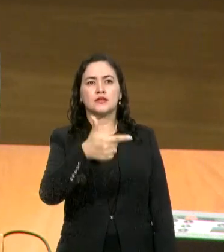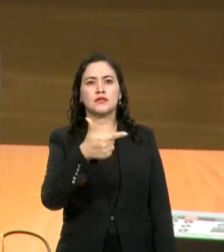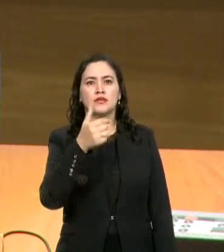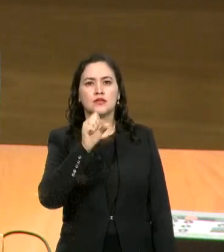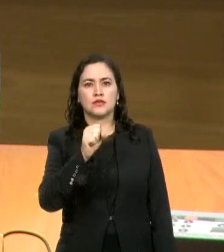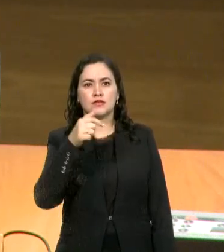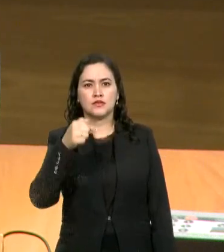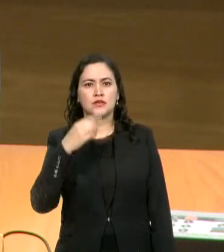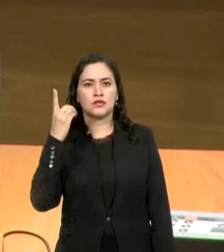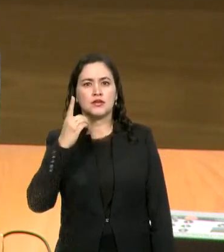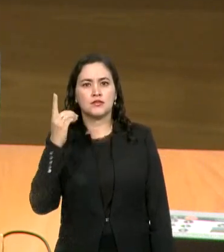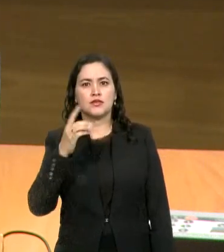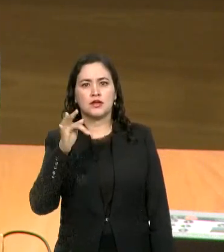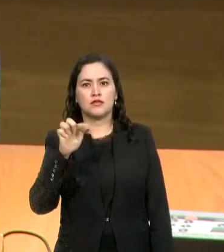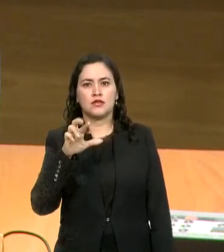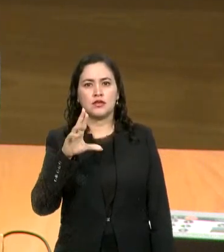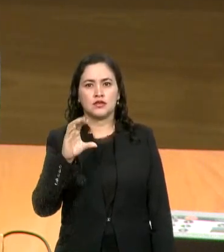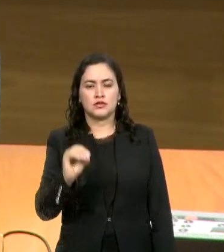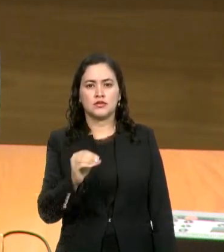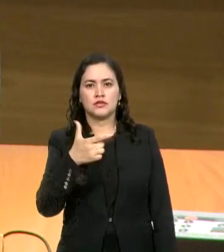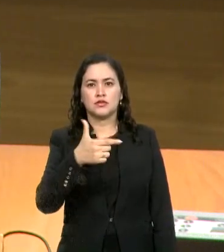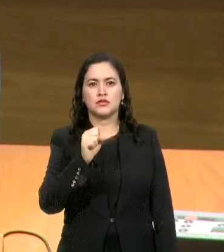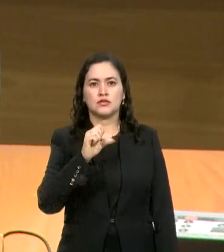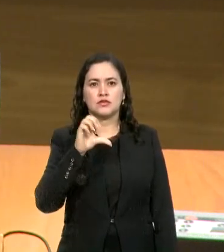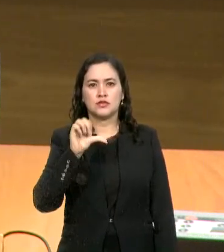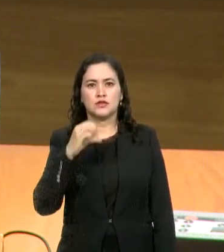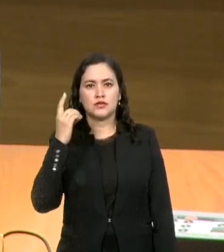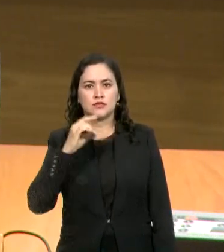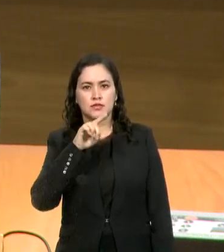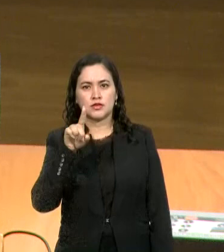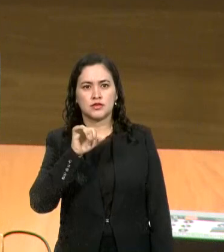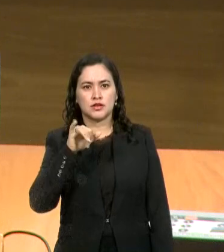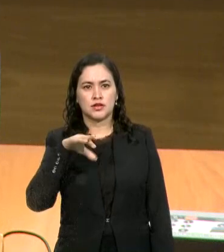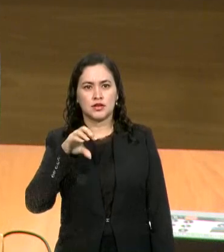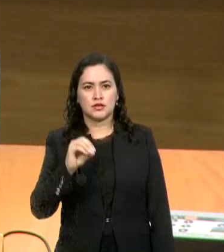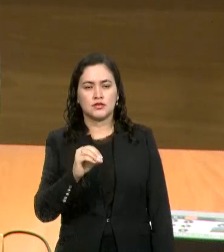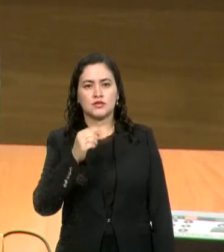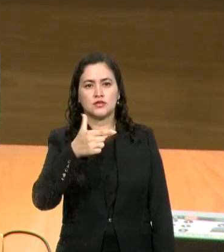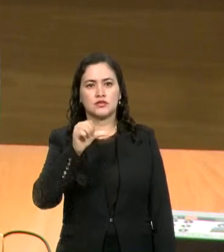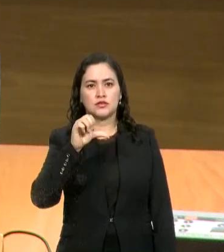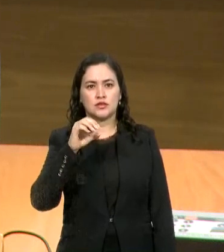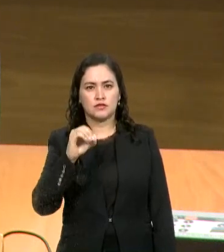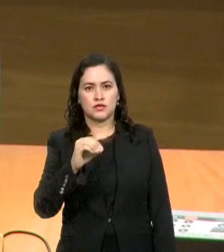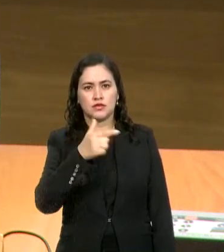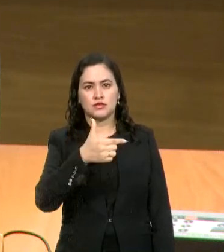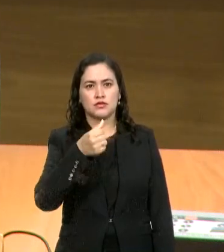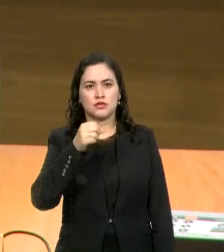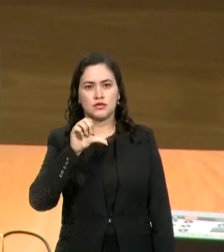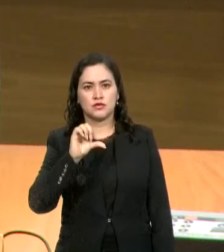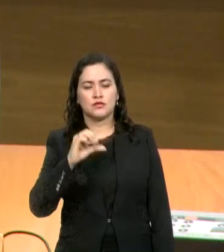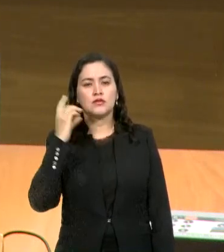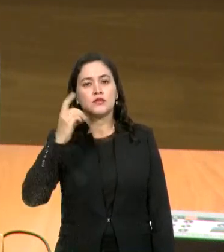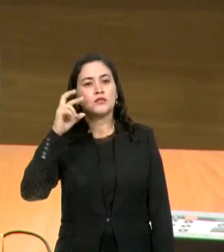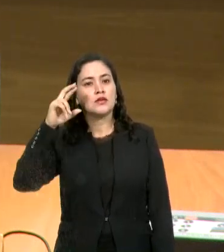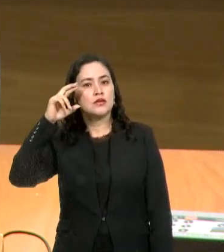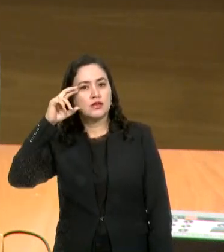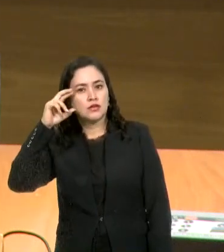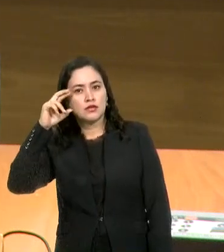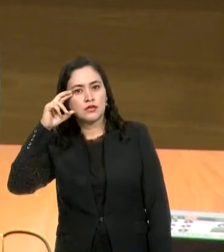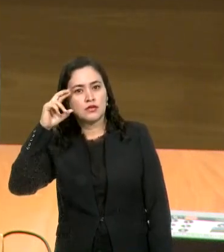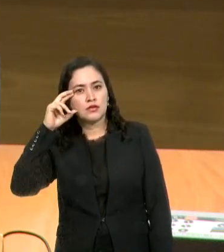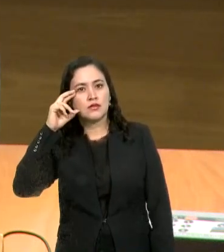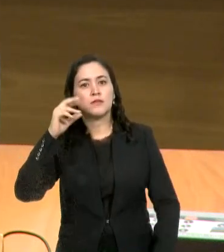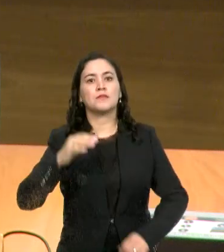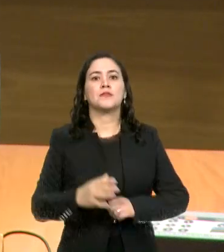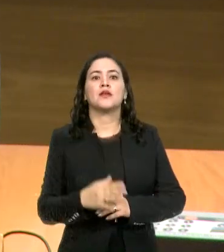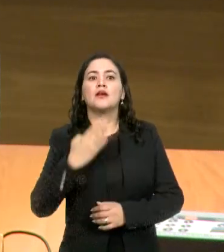62ª sessão ordinária do dia 9 de 8 de 2023, quarta-feira. Mensagem. Mensagem de número 69